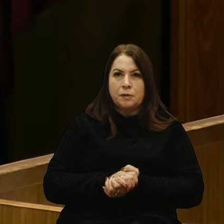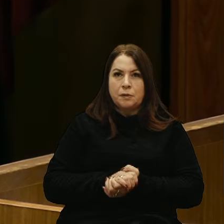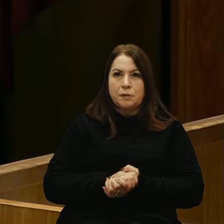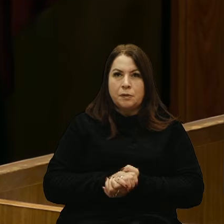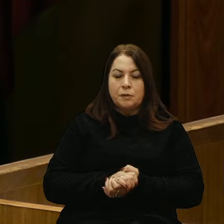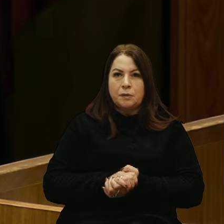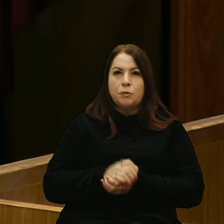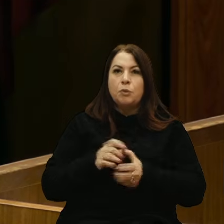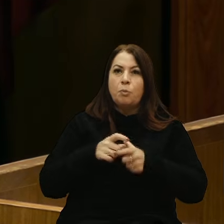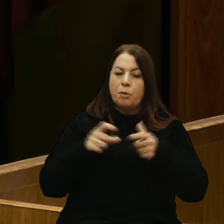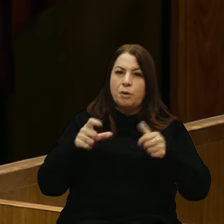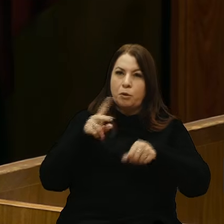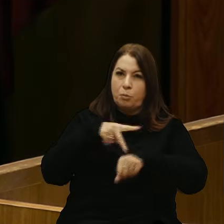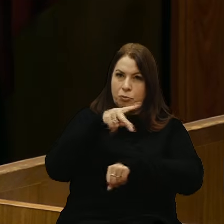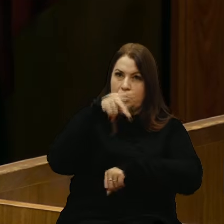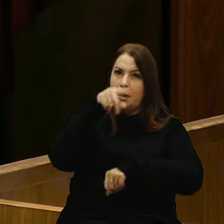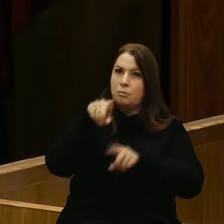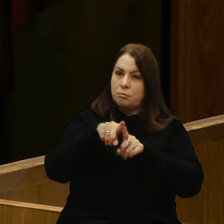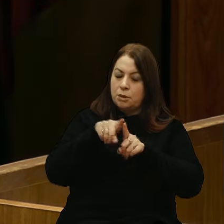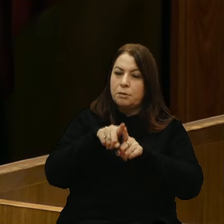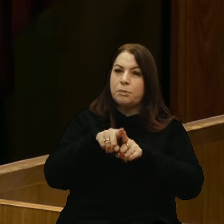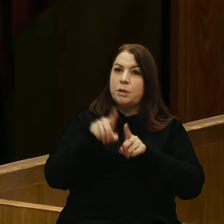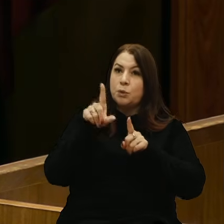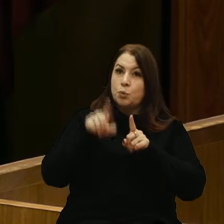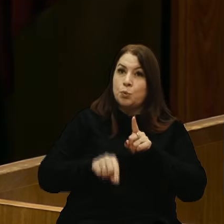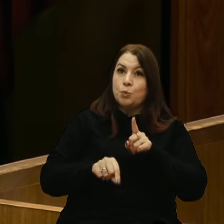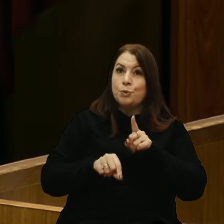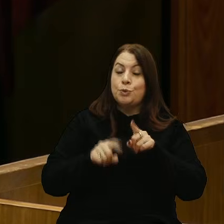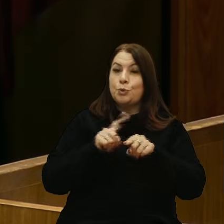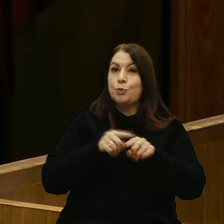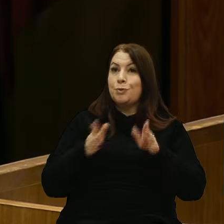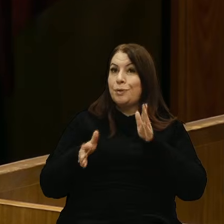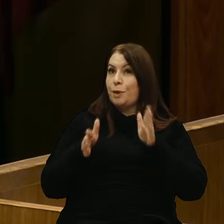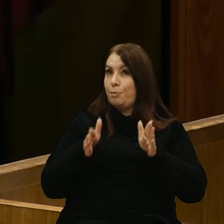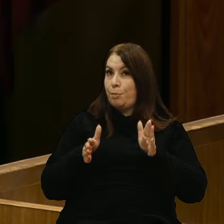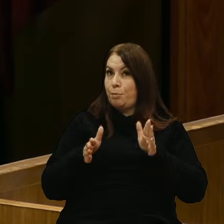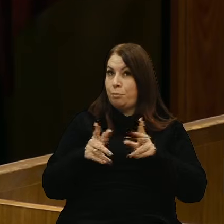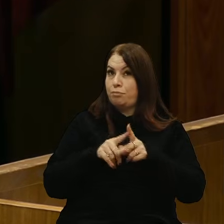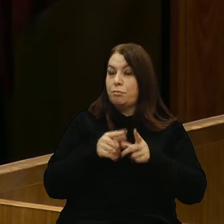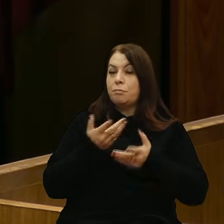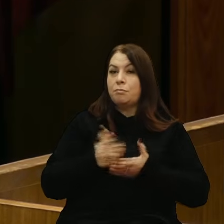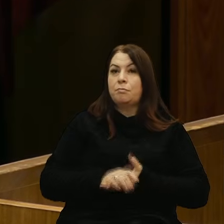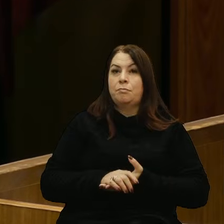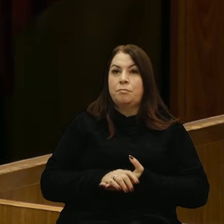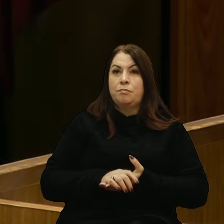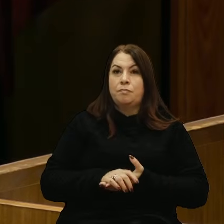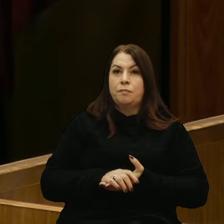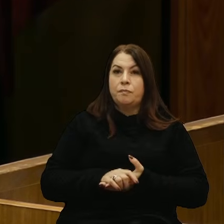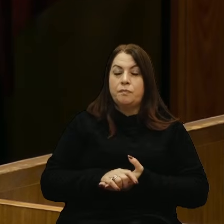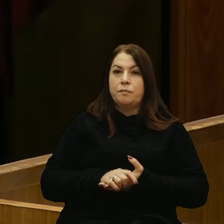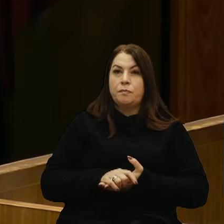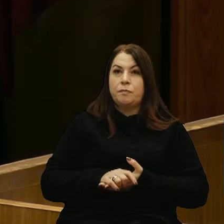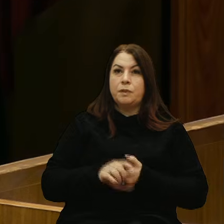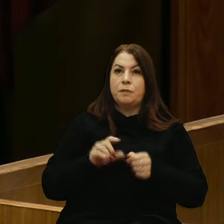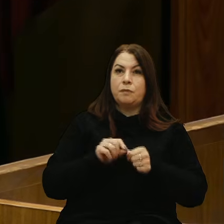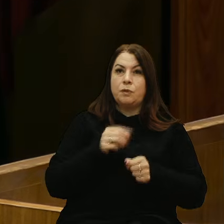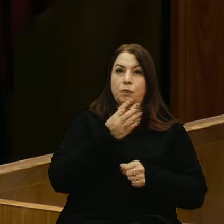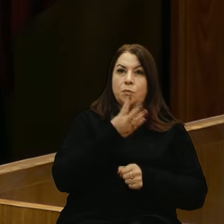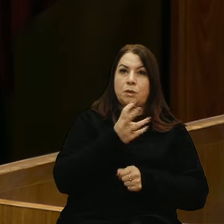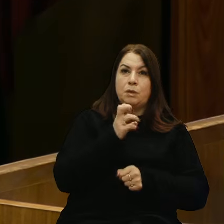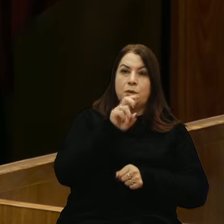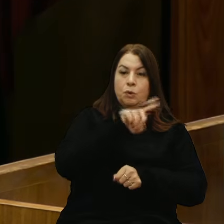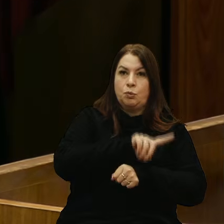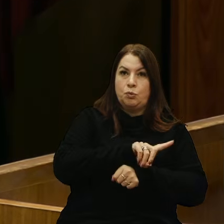o aumento da produtividade, a gente reduz o período. Digamos assim, onde se faz em 45